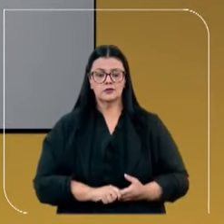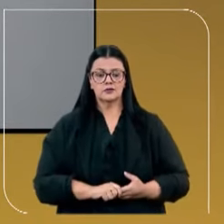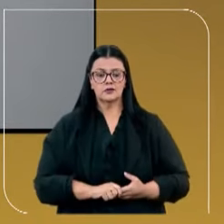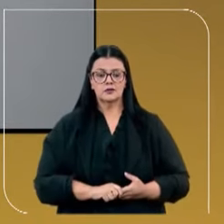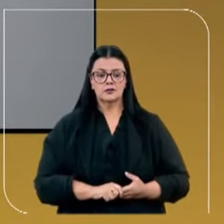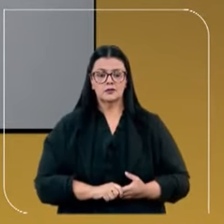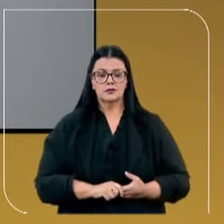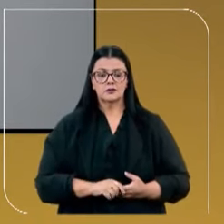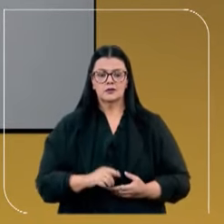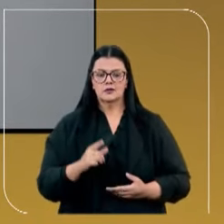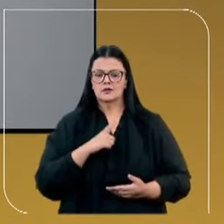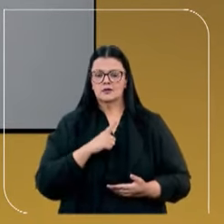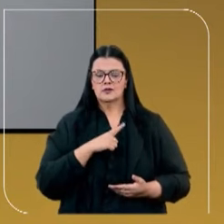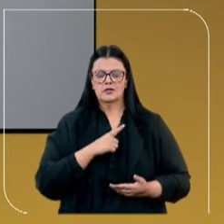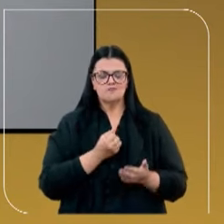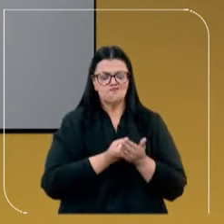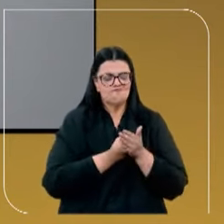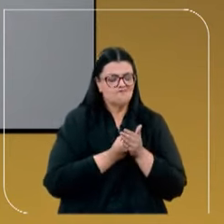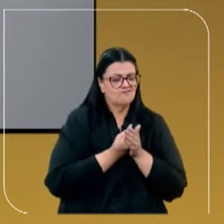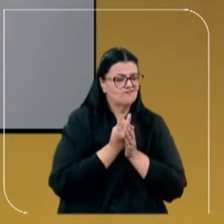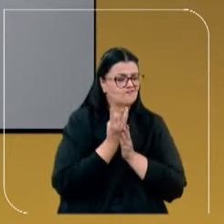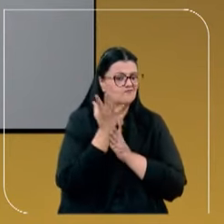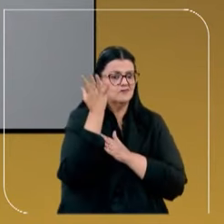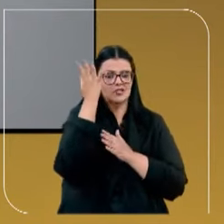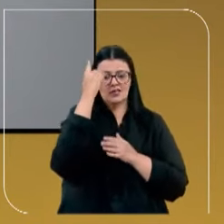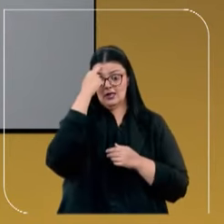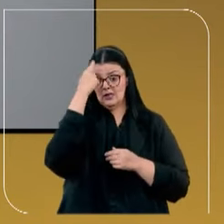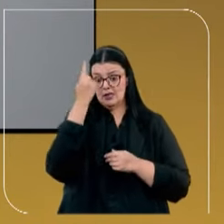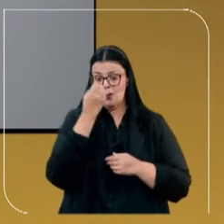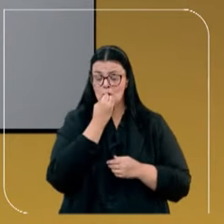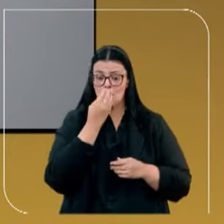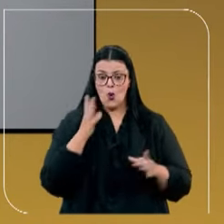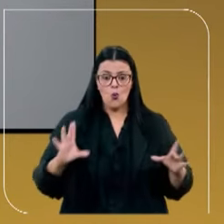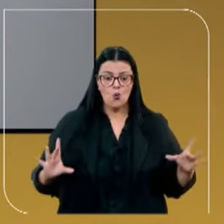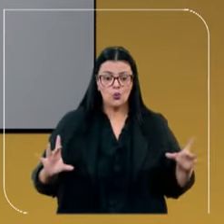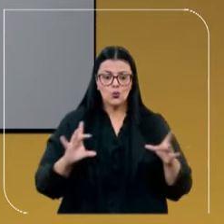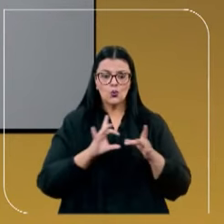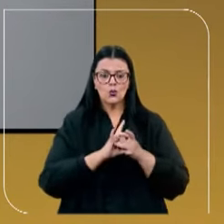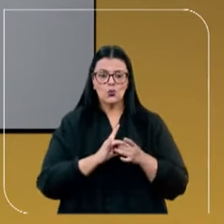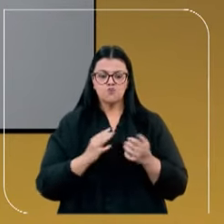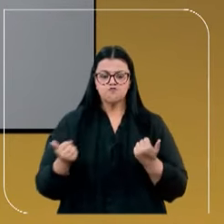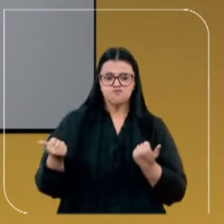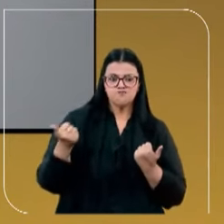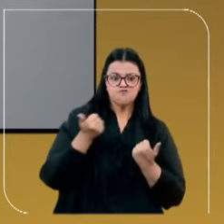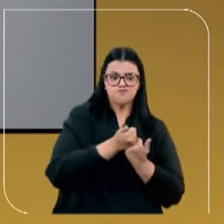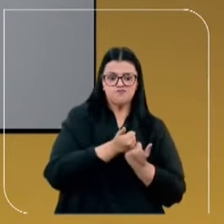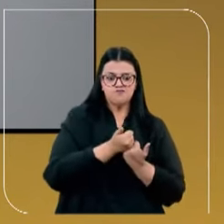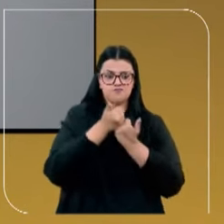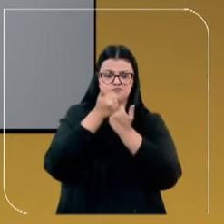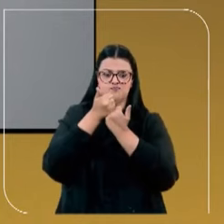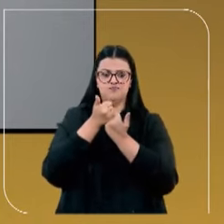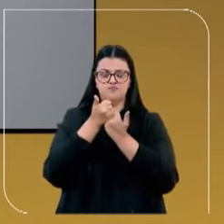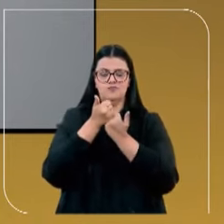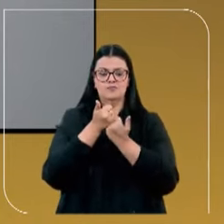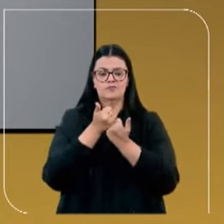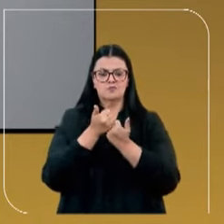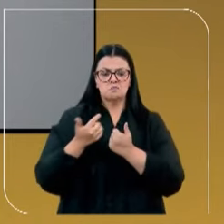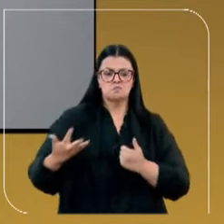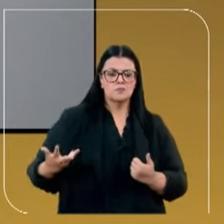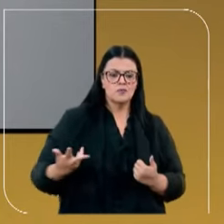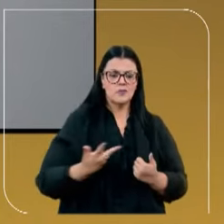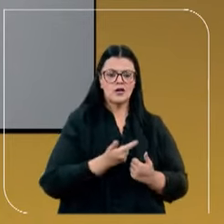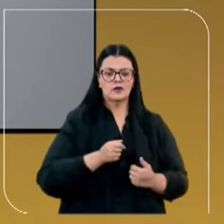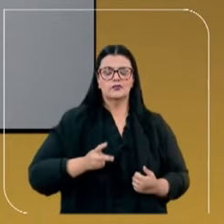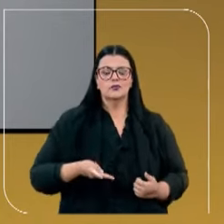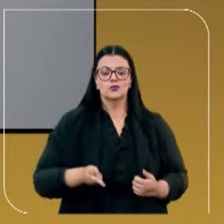recheado de boas ideias e conseguiu juntar uma assessoria extraordinária que eu tenho certeza que dará continuidade não